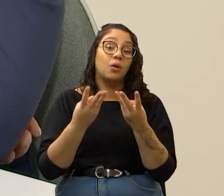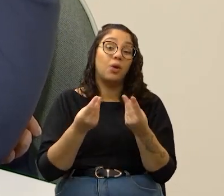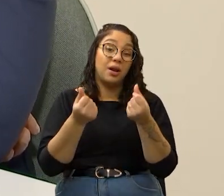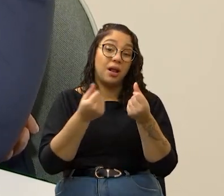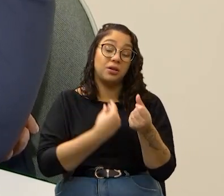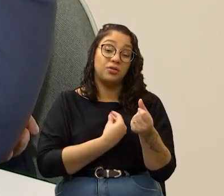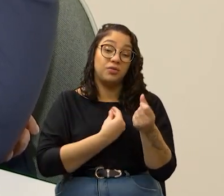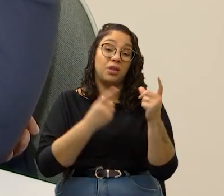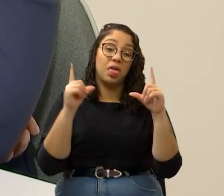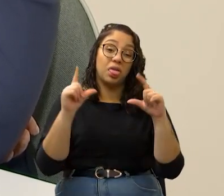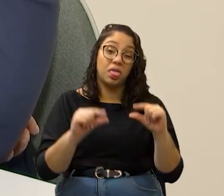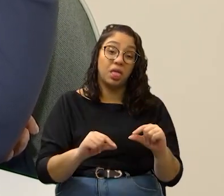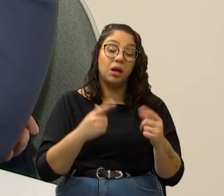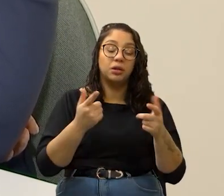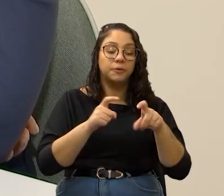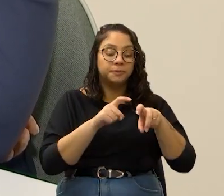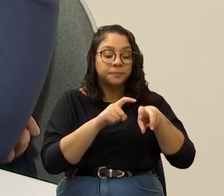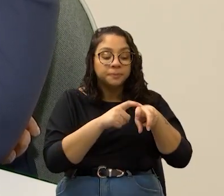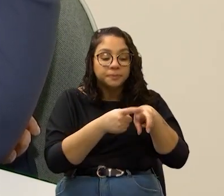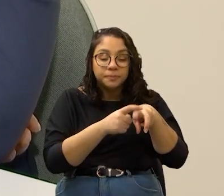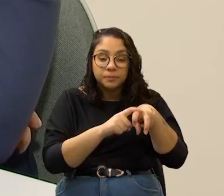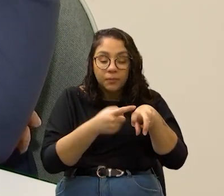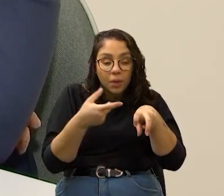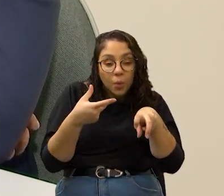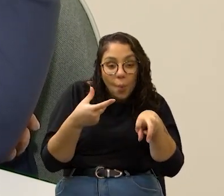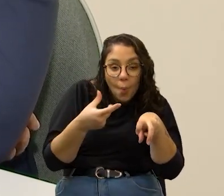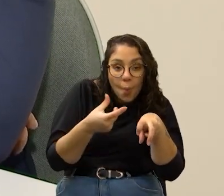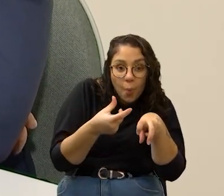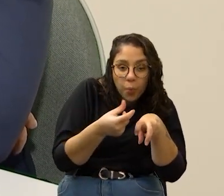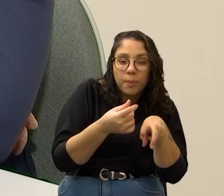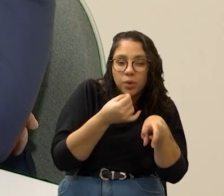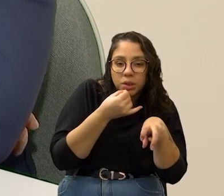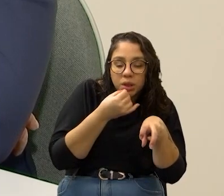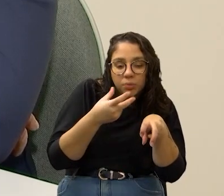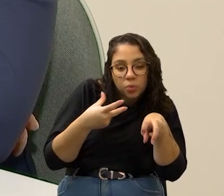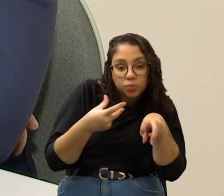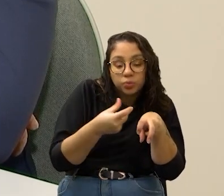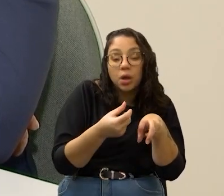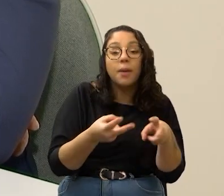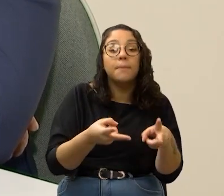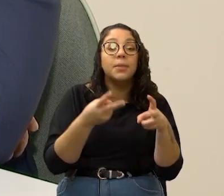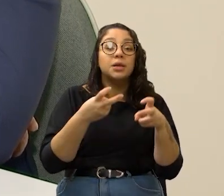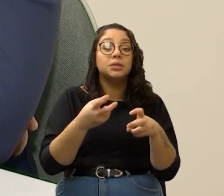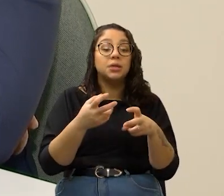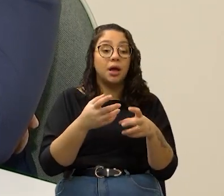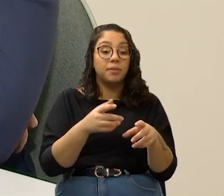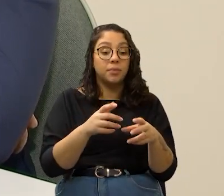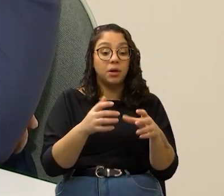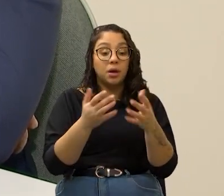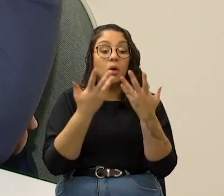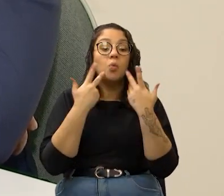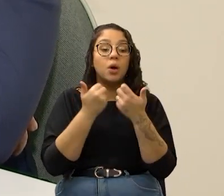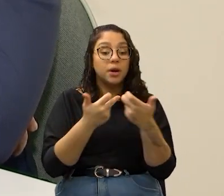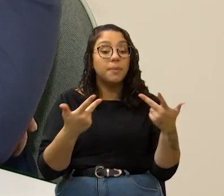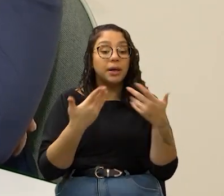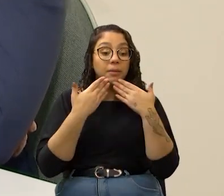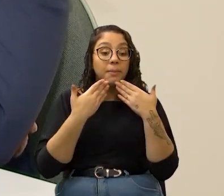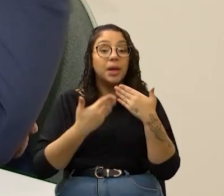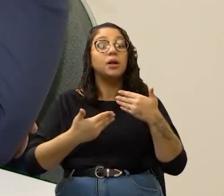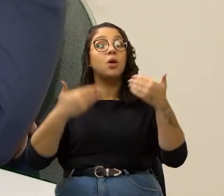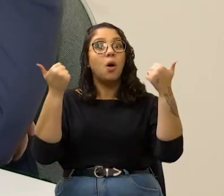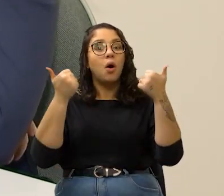gente aplica essas células dentro da articulação, o que a gente vê desses pacientes é uma melhora clínica, né,